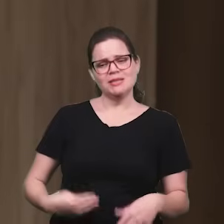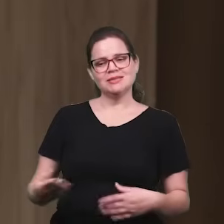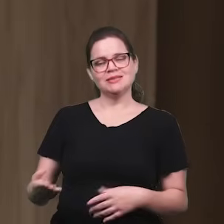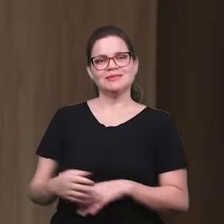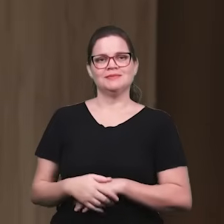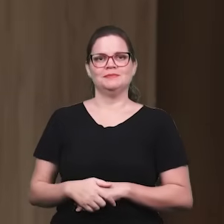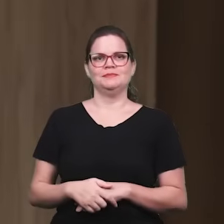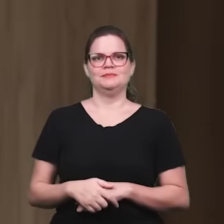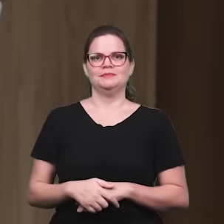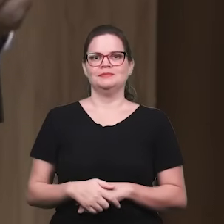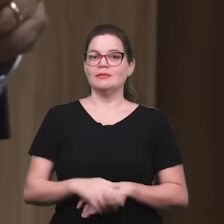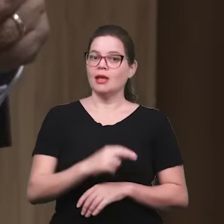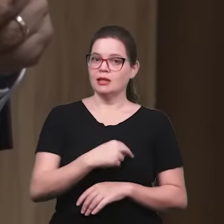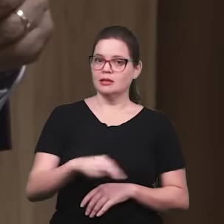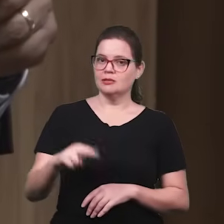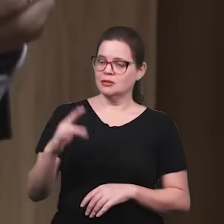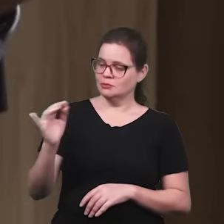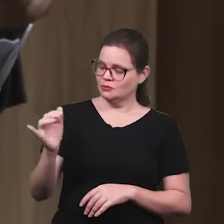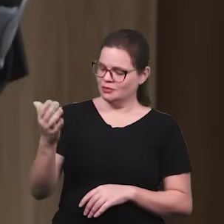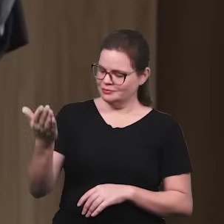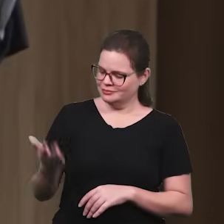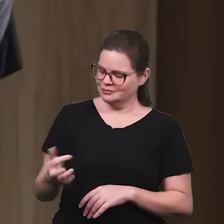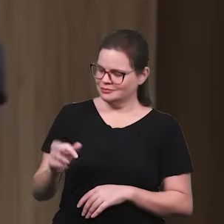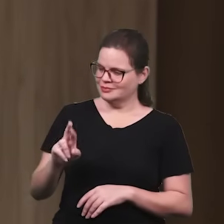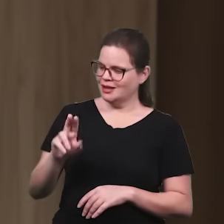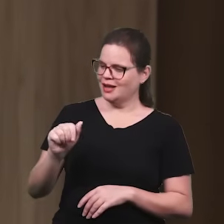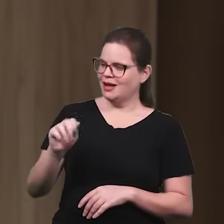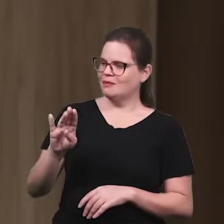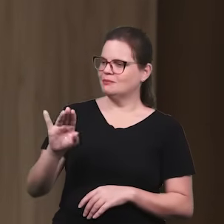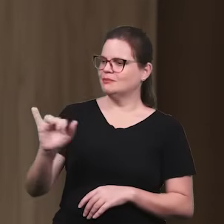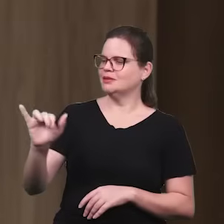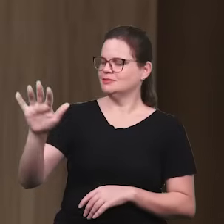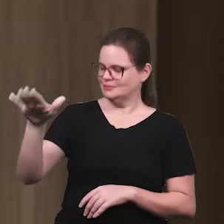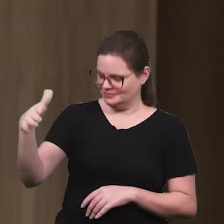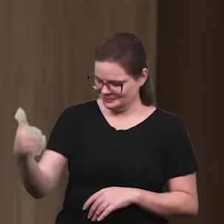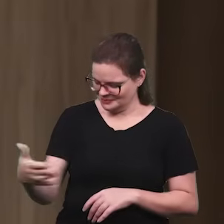E Nicodemos se dirige a ele chamando de Rabi.